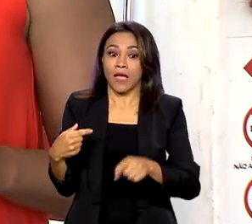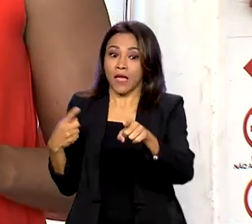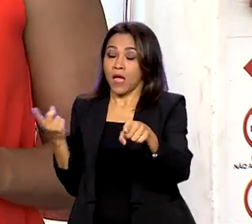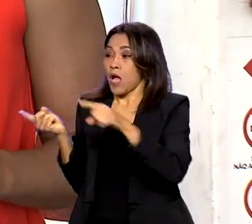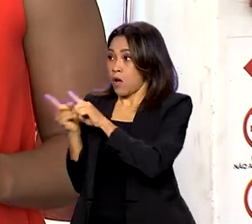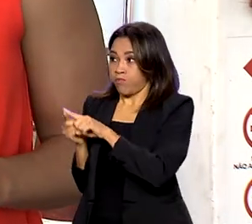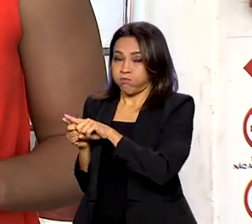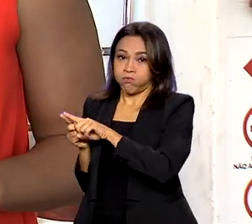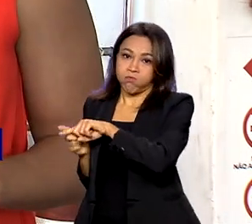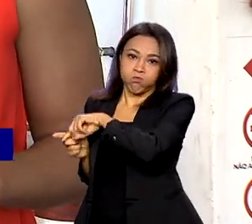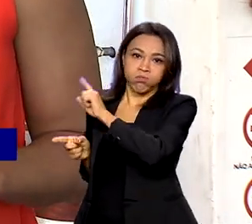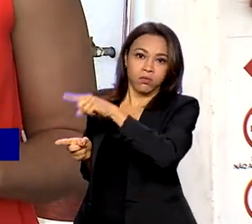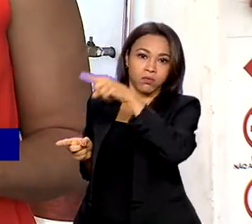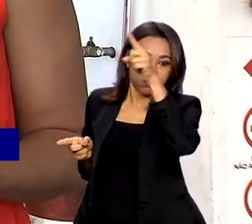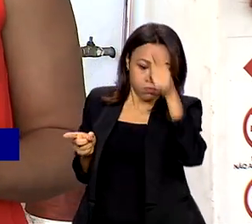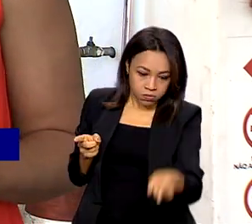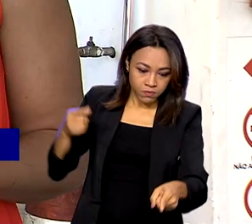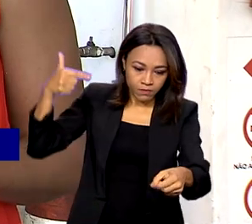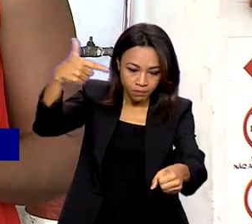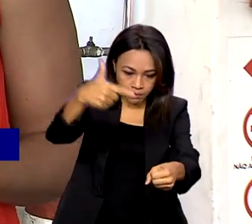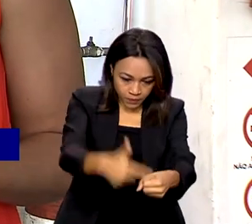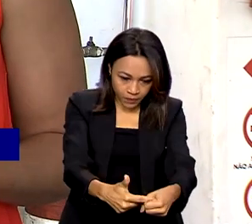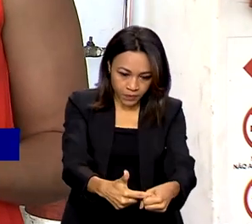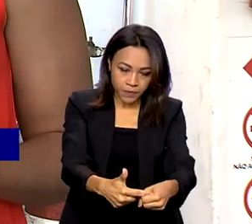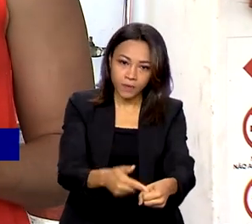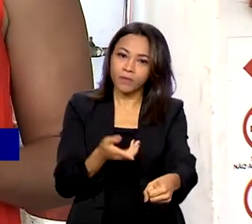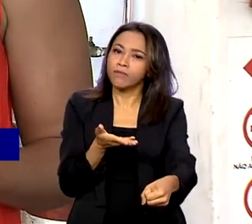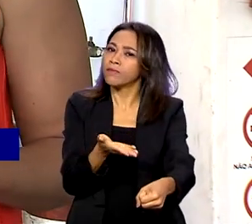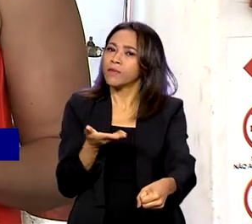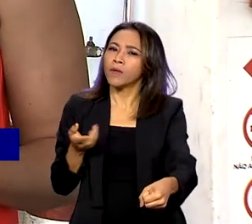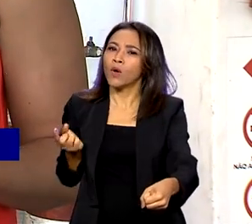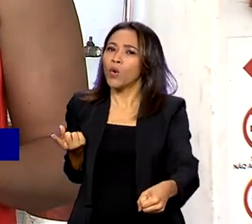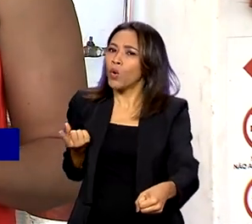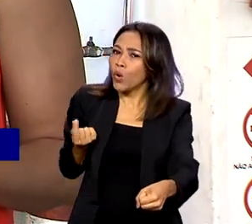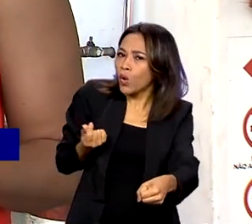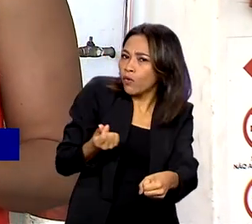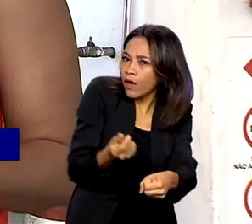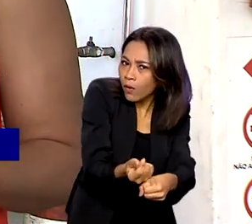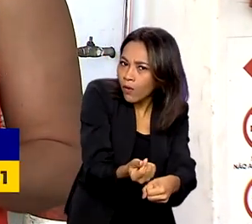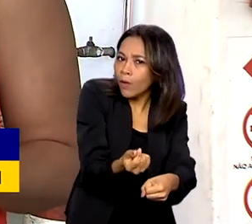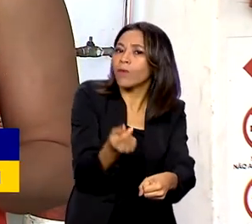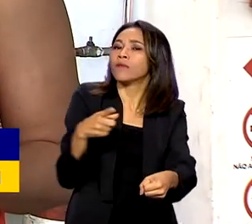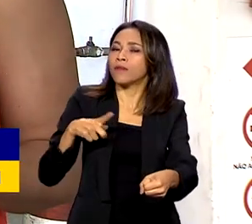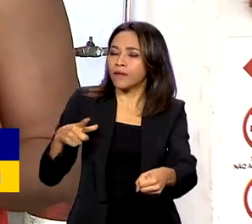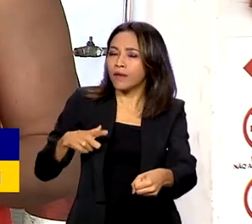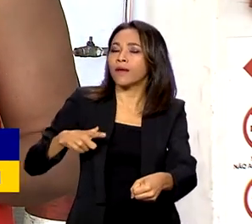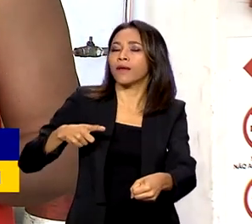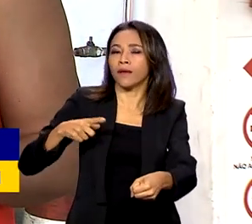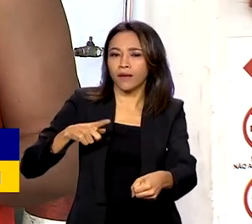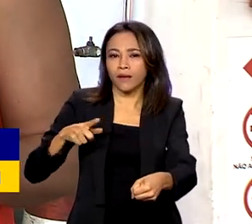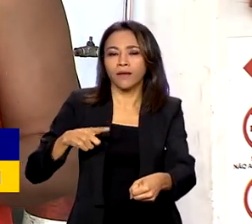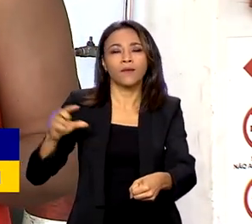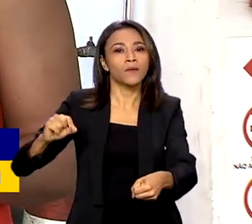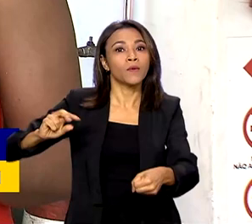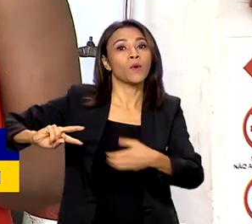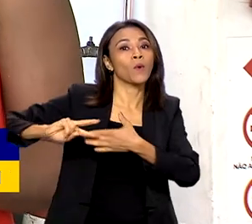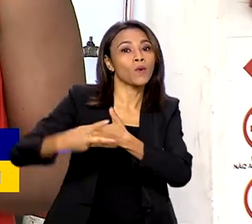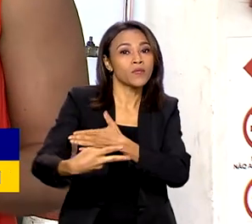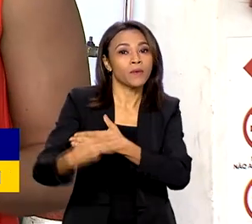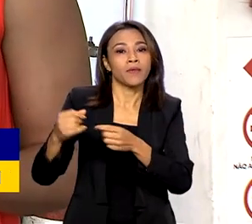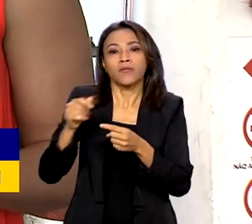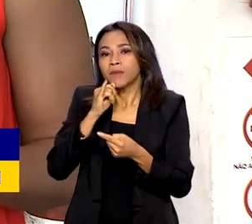valor efetivamente cobrado ao consumidor final, o preço do combustível é afetado por outros fatores,